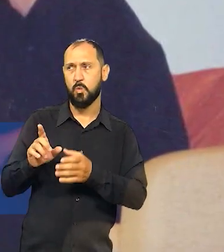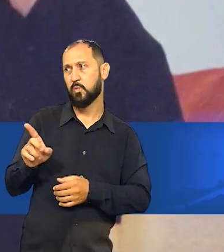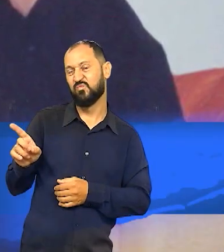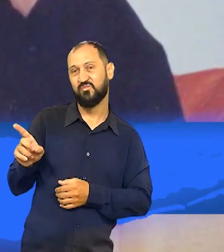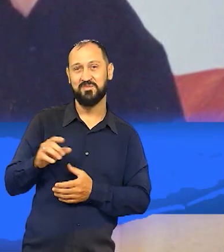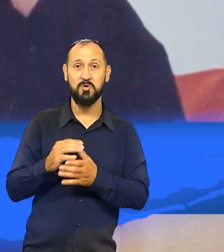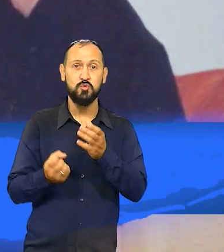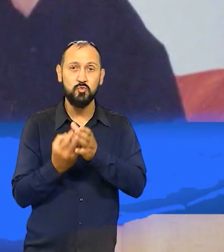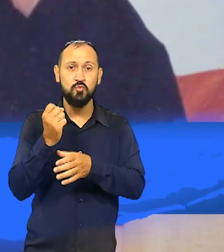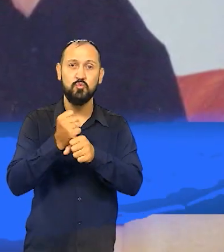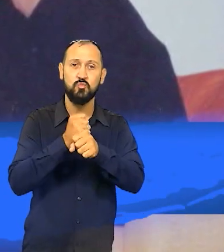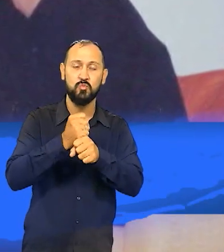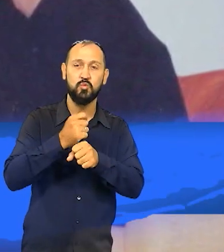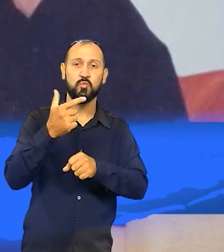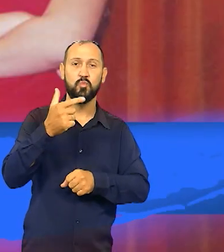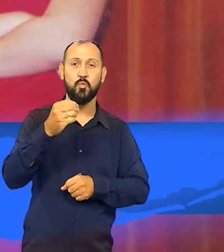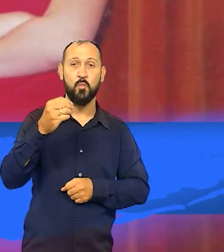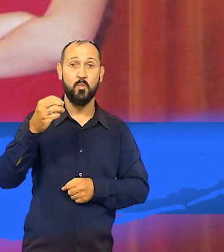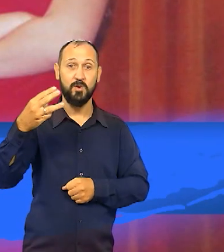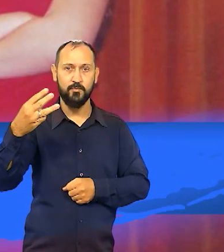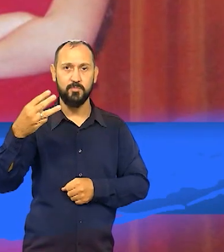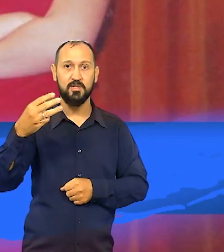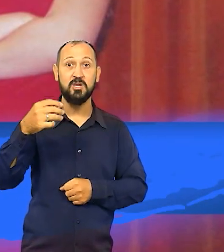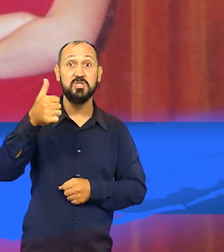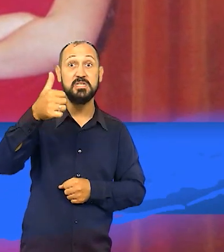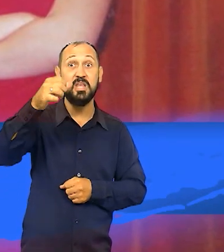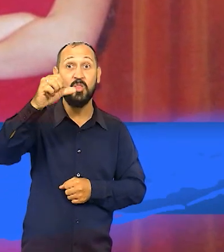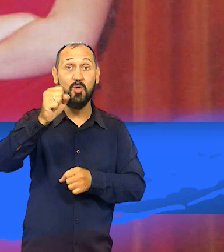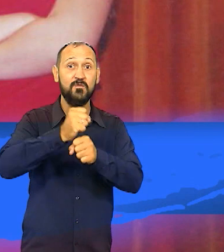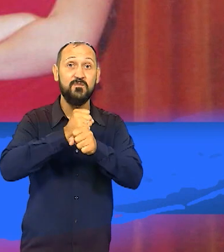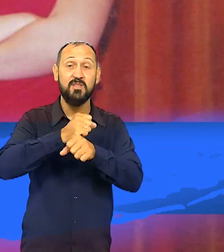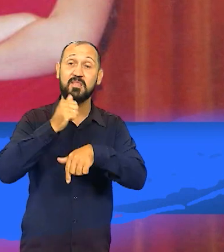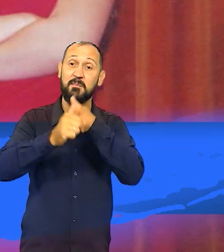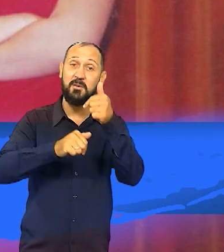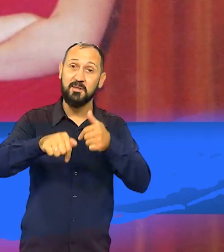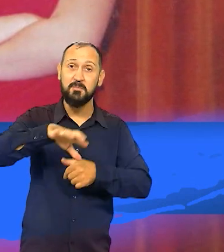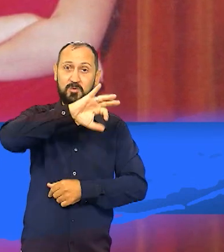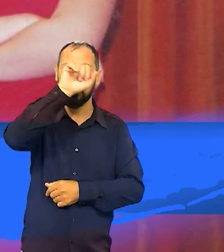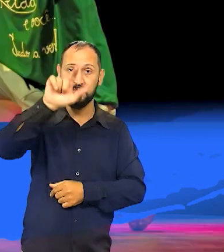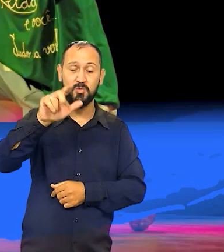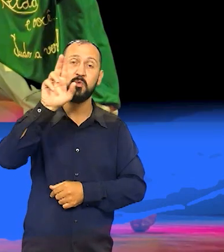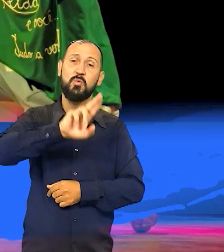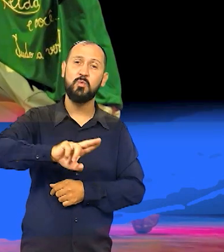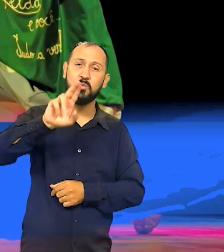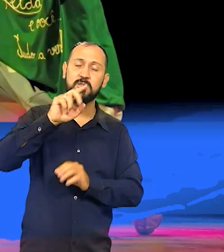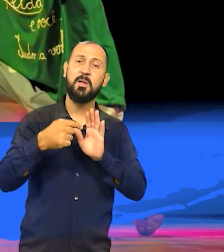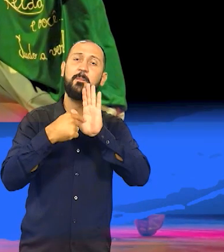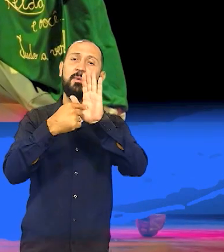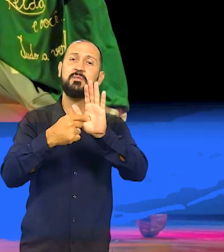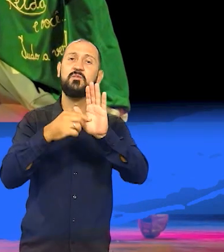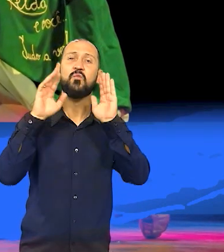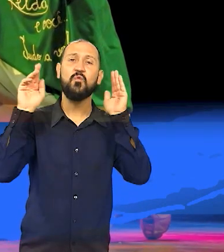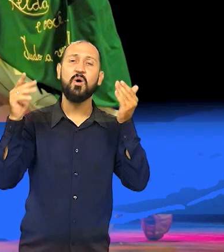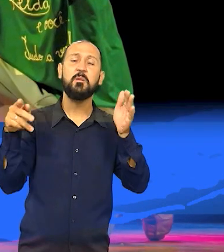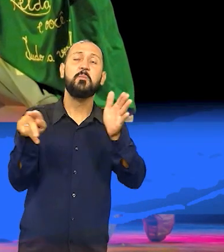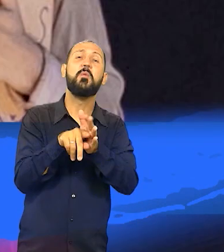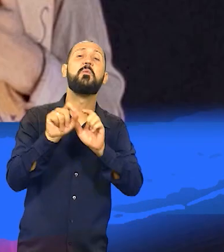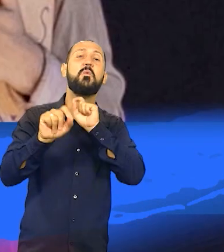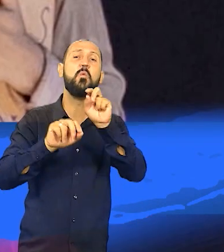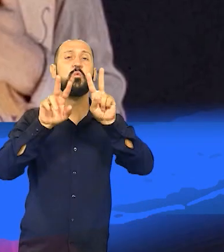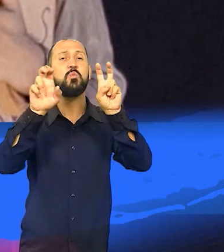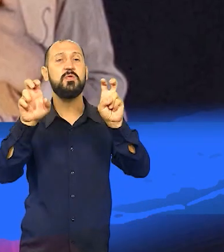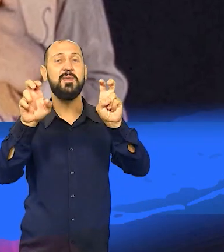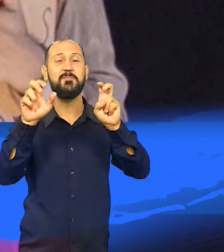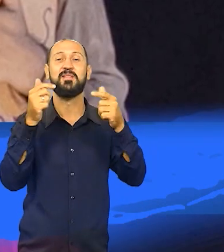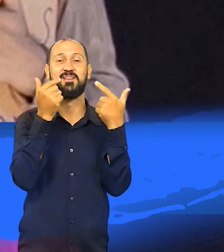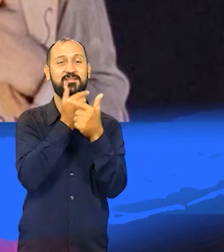Fulano de Tal surgiu em 2003 e atua há 19 anos nos palcos de Mato Grosso do Sul por meio de espetáculos voltados geralmente